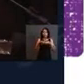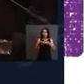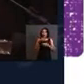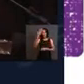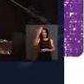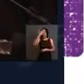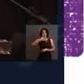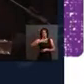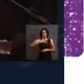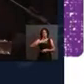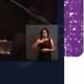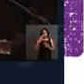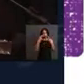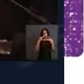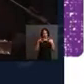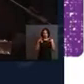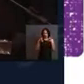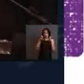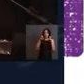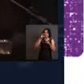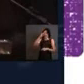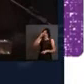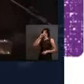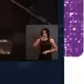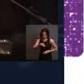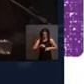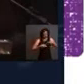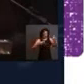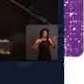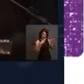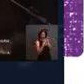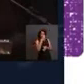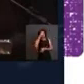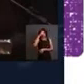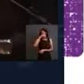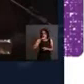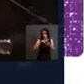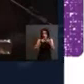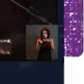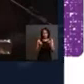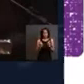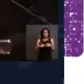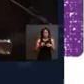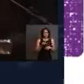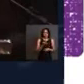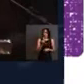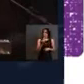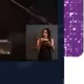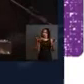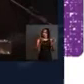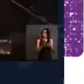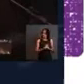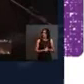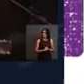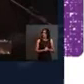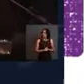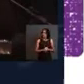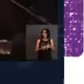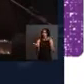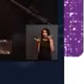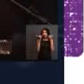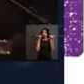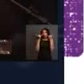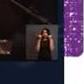avaliação ainda é vista como algo punitivo. Mas não precisa ser assim. As